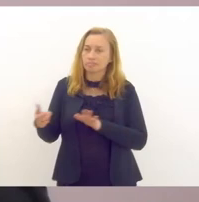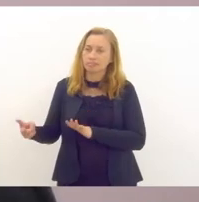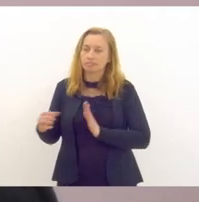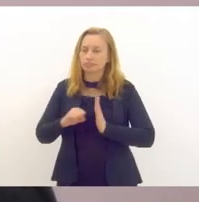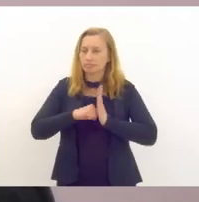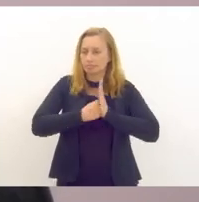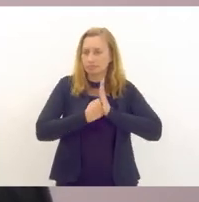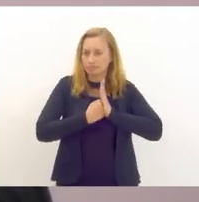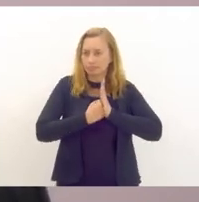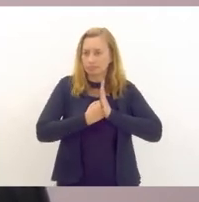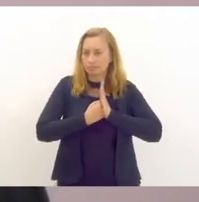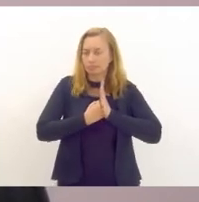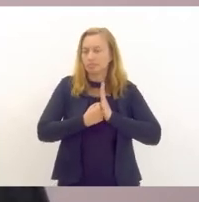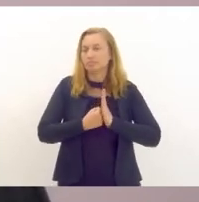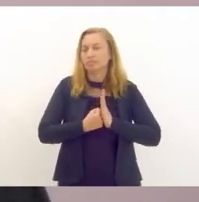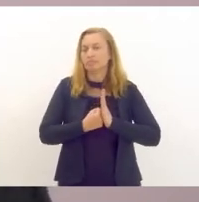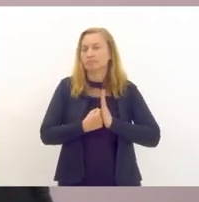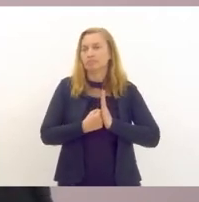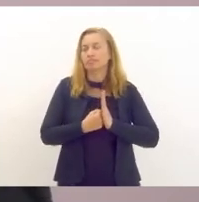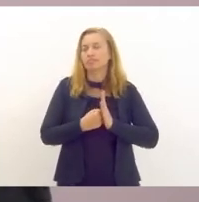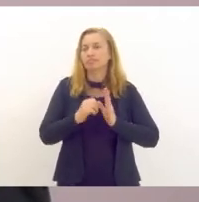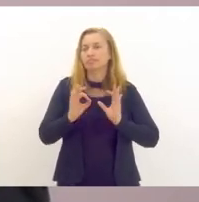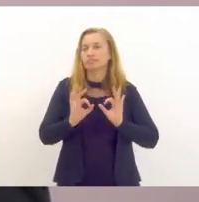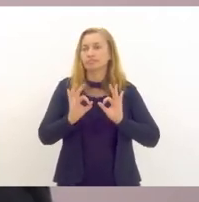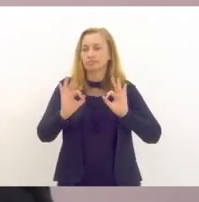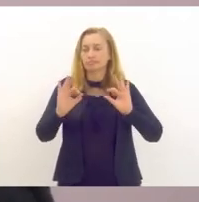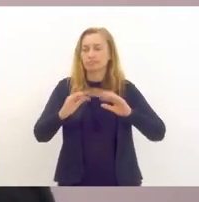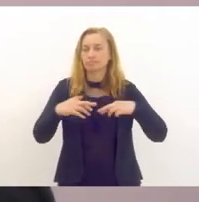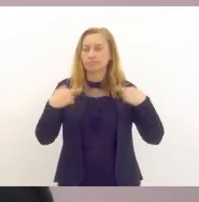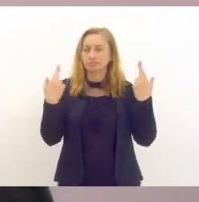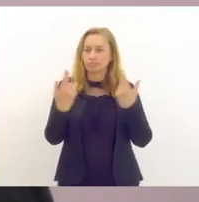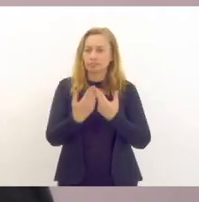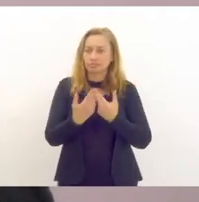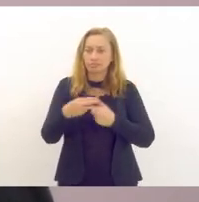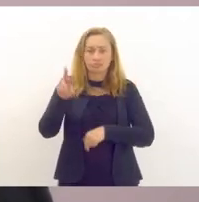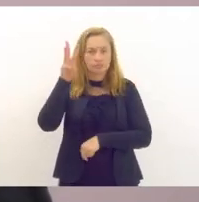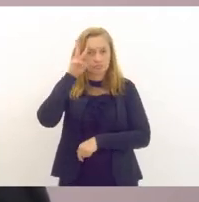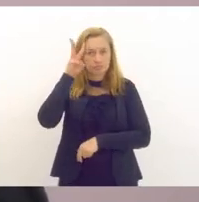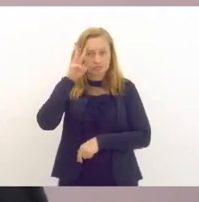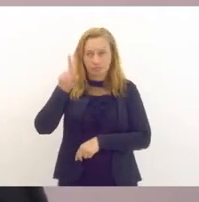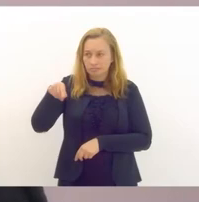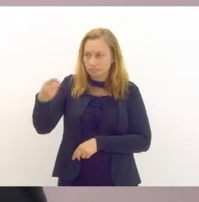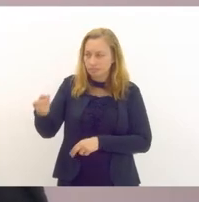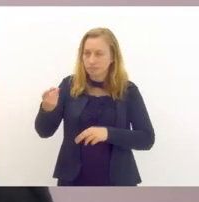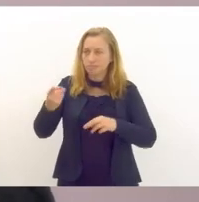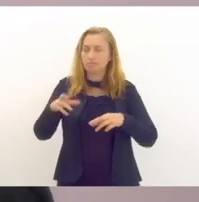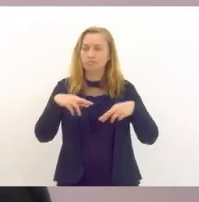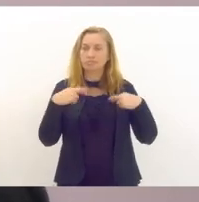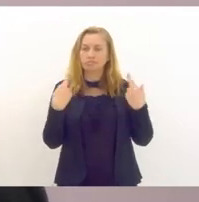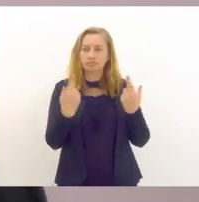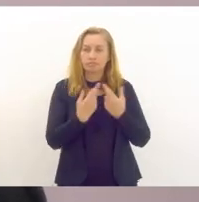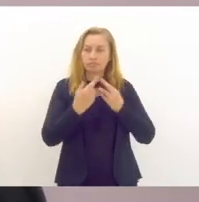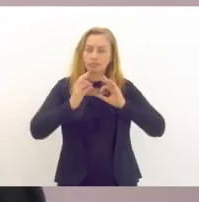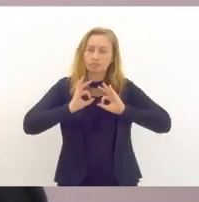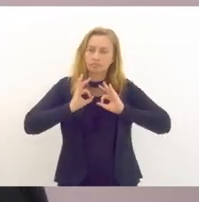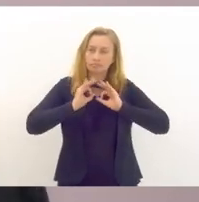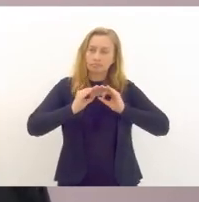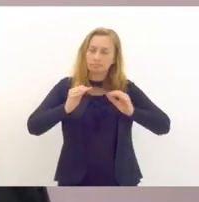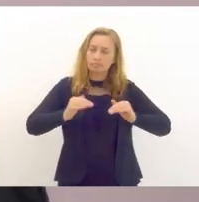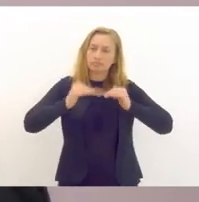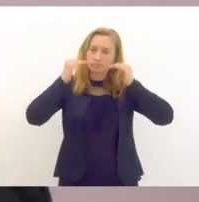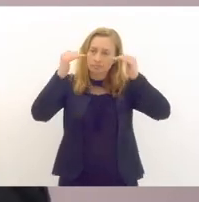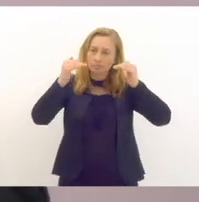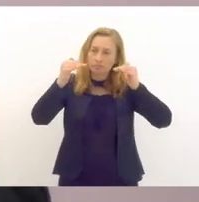vencido na ordinária na terça-feira vamos fazer outras extraordinárias terça vamos fazer quarta